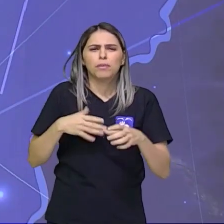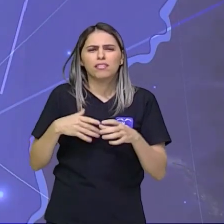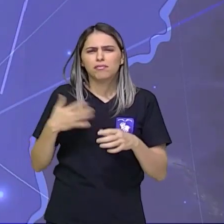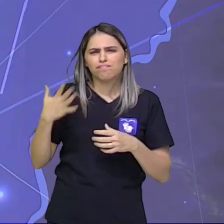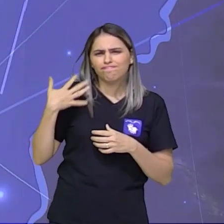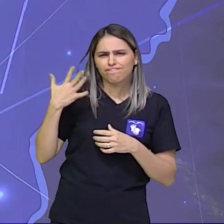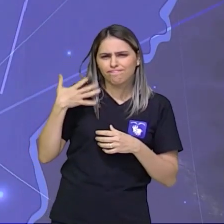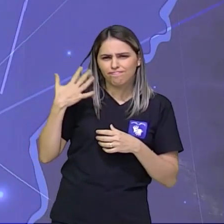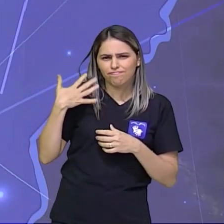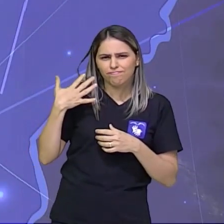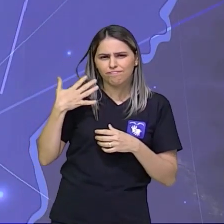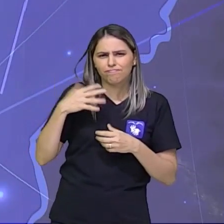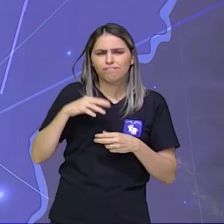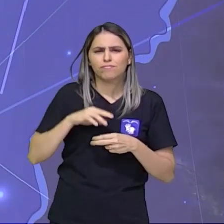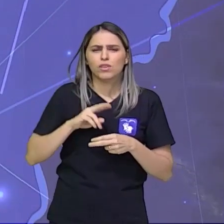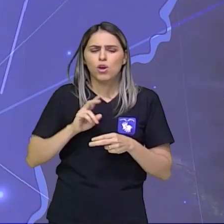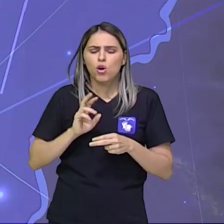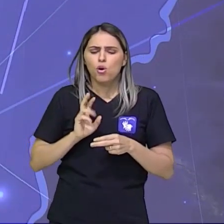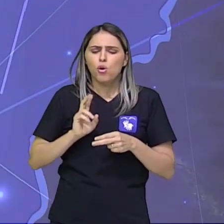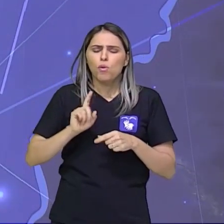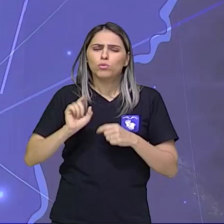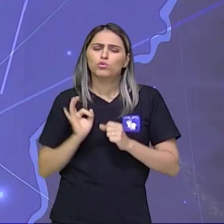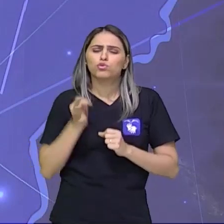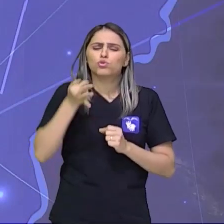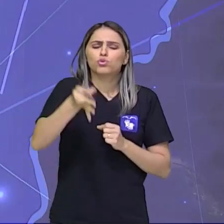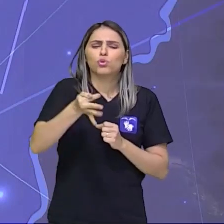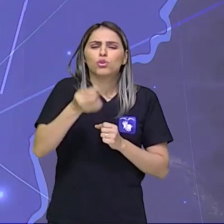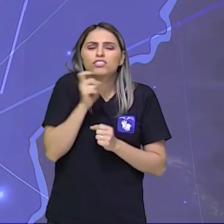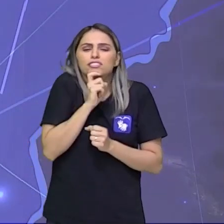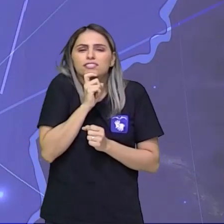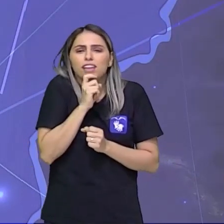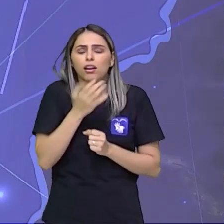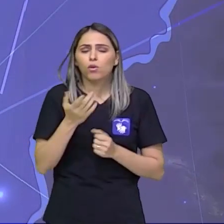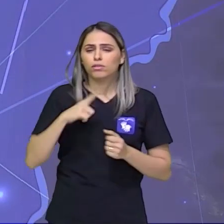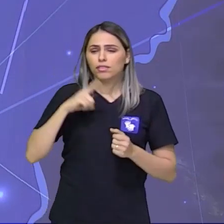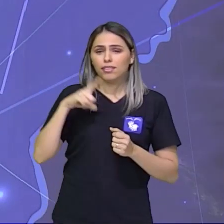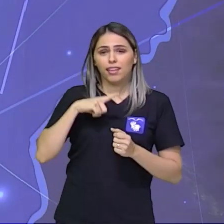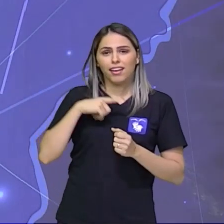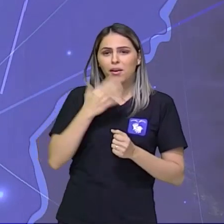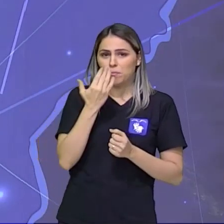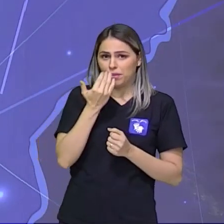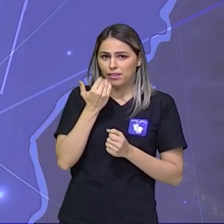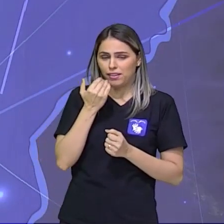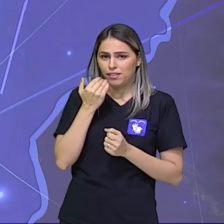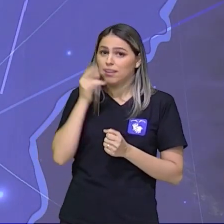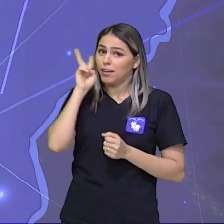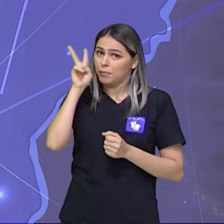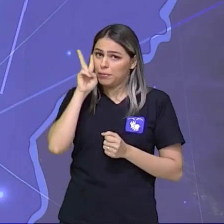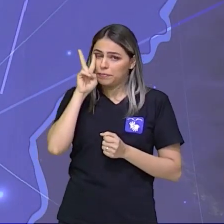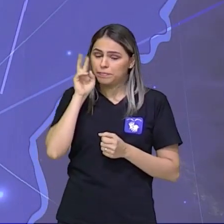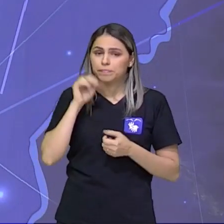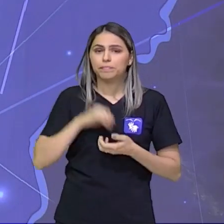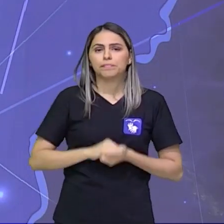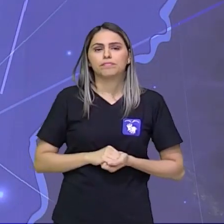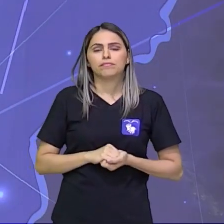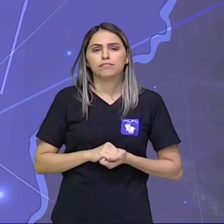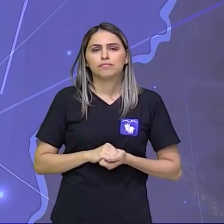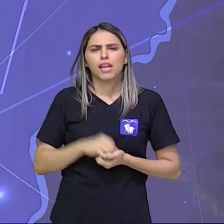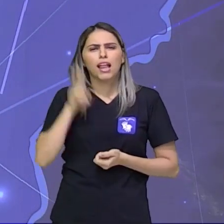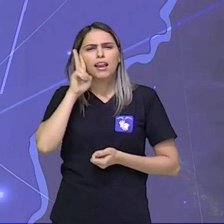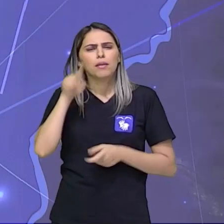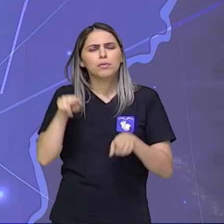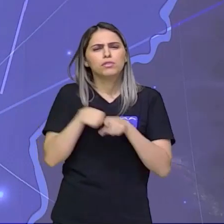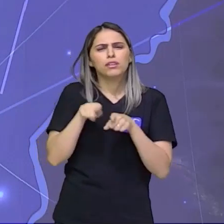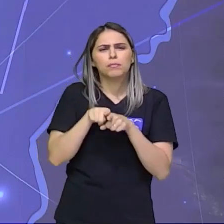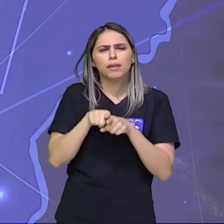e durante o verão, para no inverno ela poder se alimentar e não passar frio. Vocês se lembram dessa historinha? Vocês se lembram também